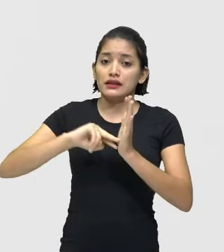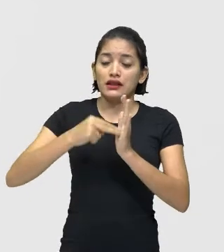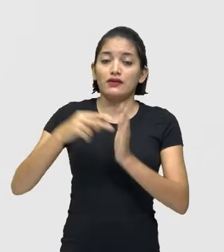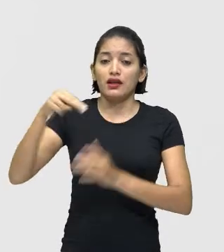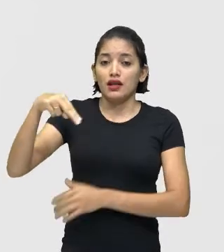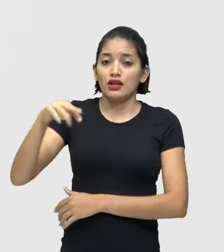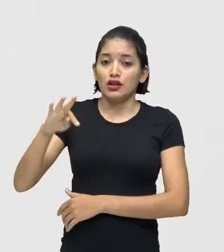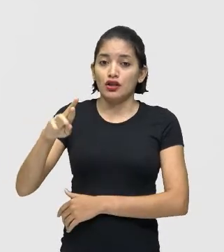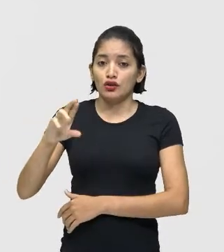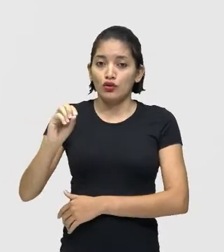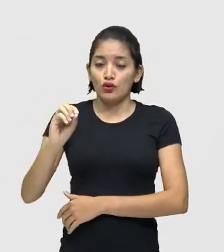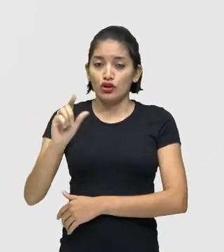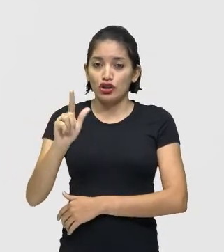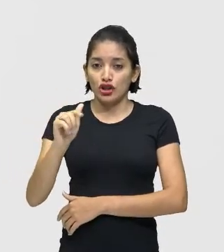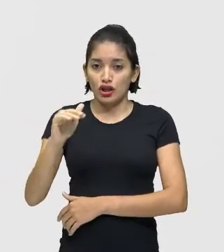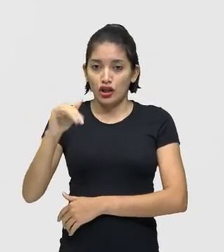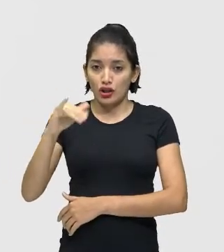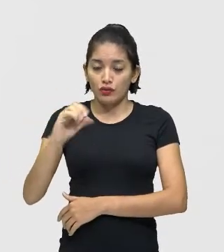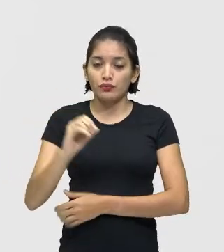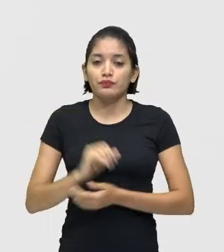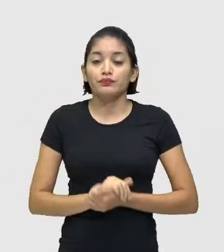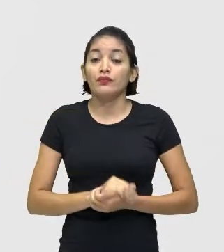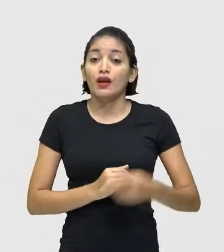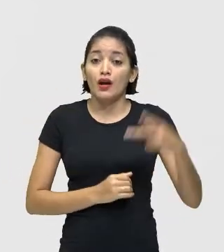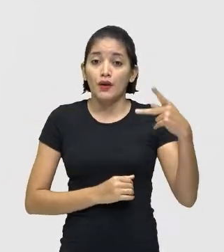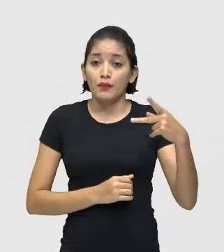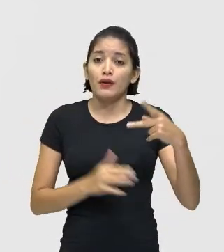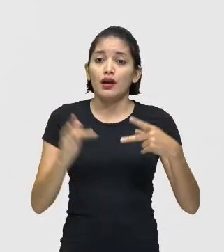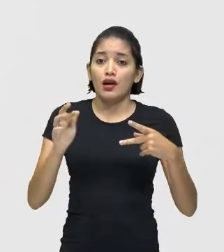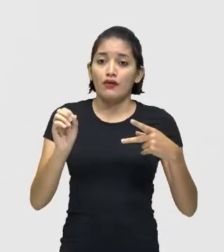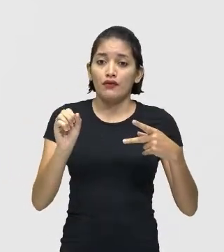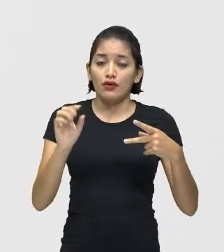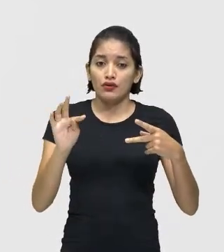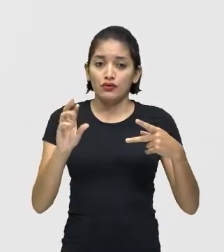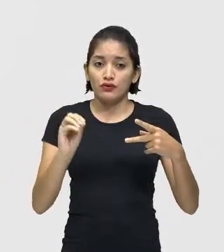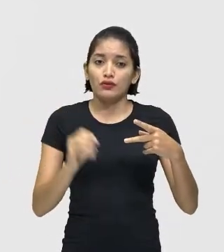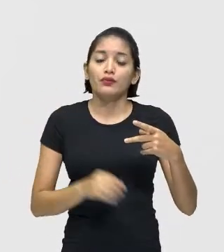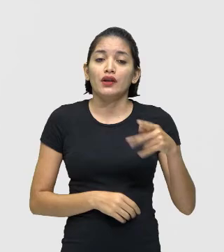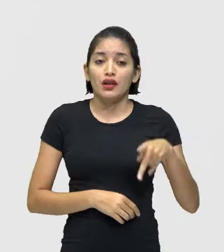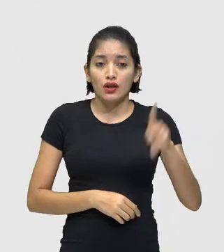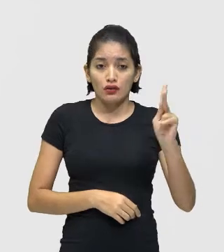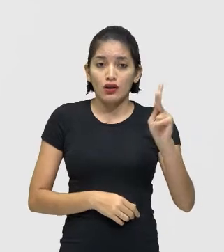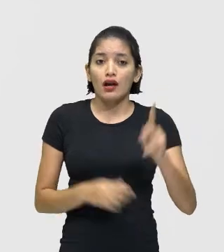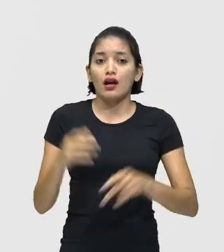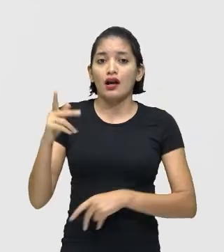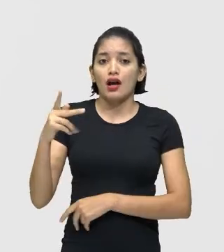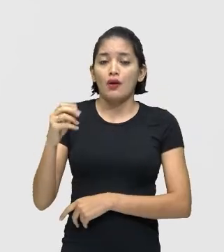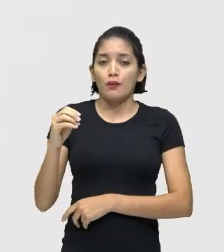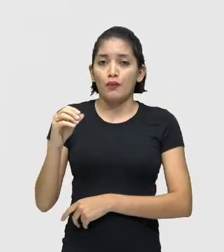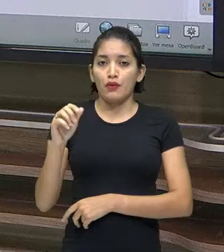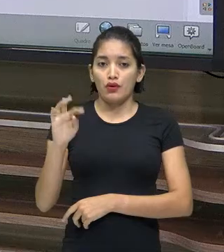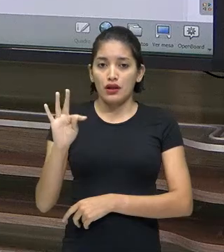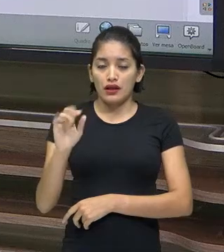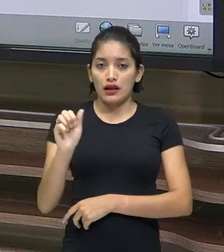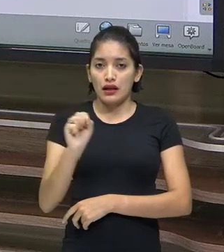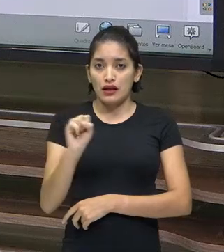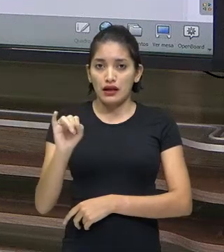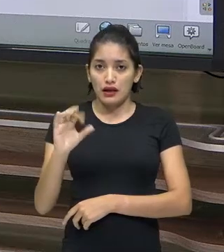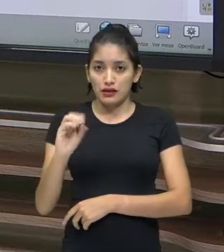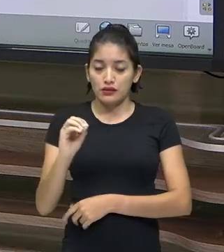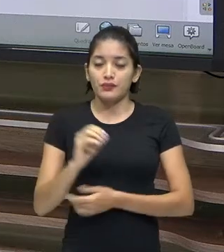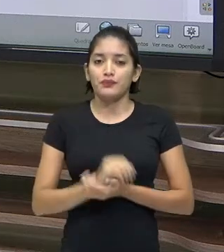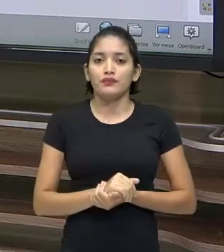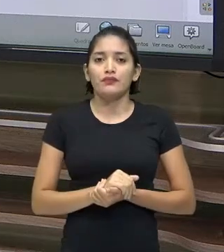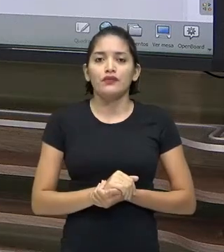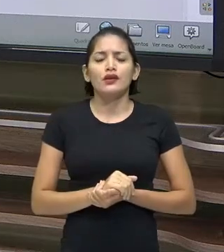relacionado ao nitrogênio, o P é o fósforo e o K é o potássio. Como a gente observou na nossa aula, existem